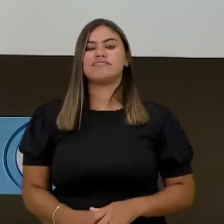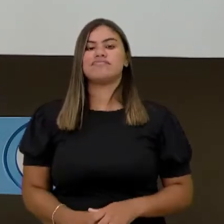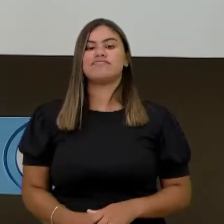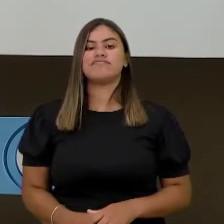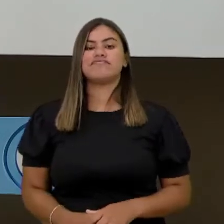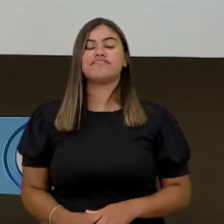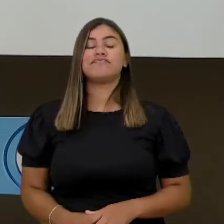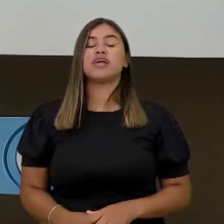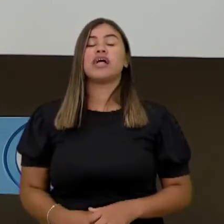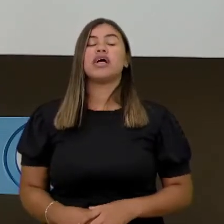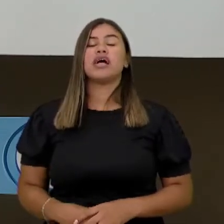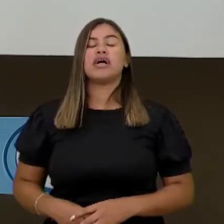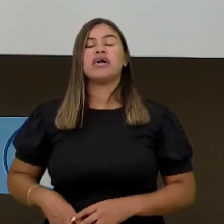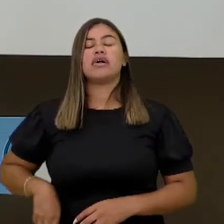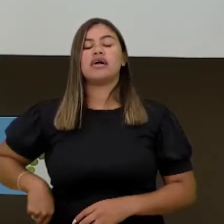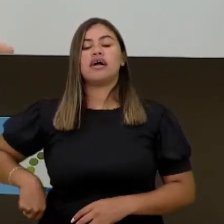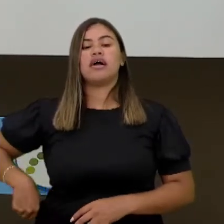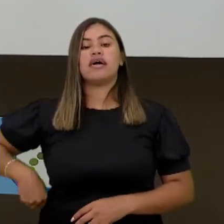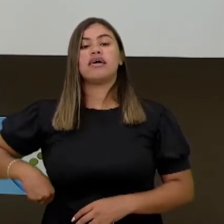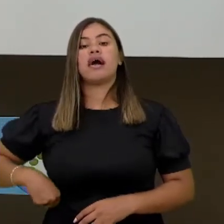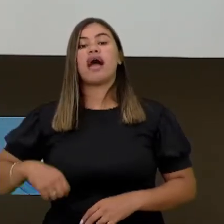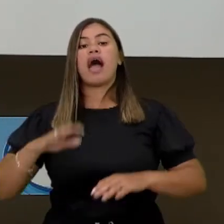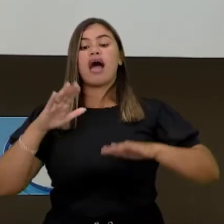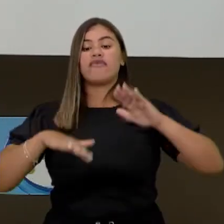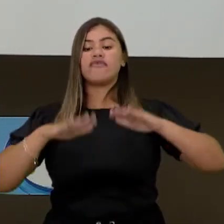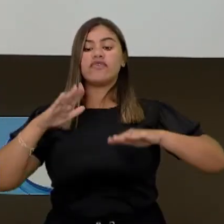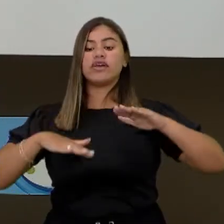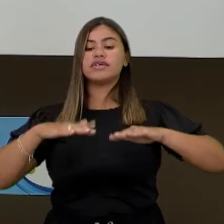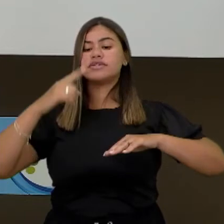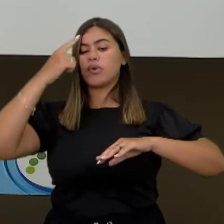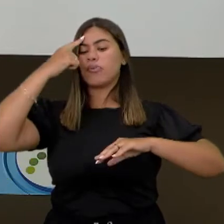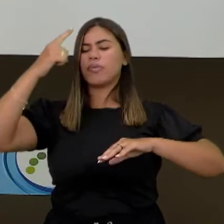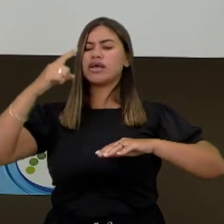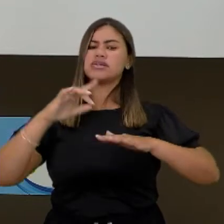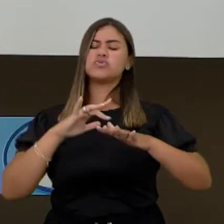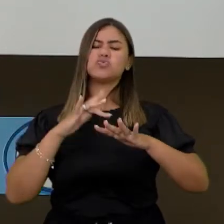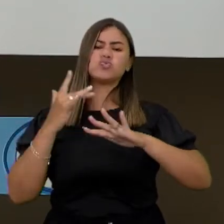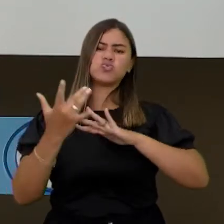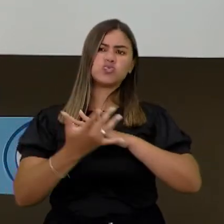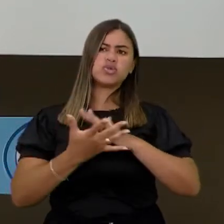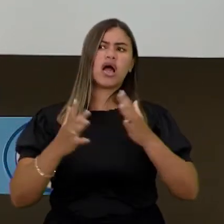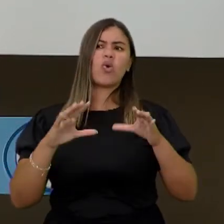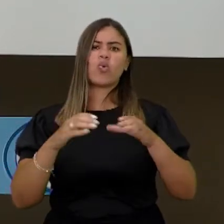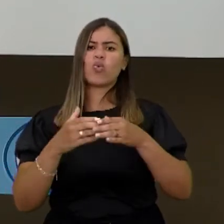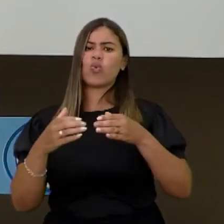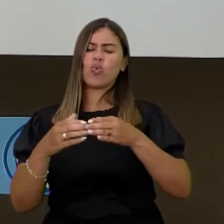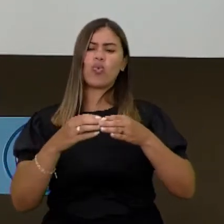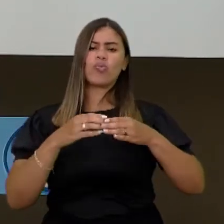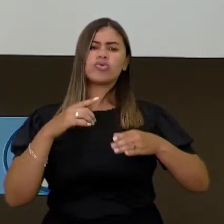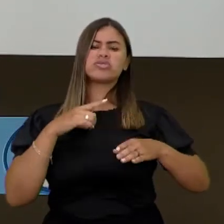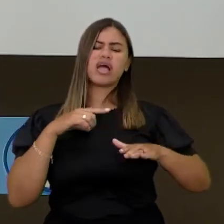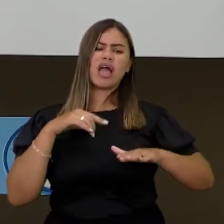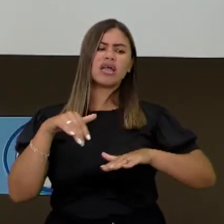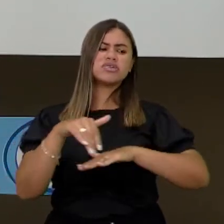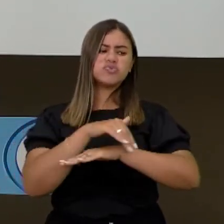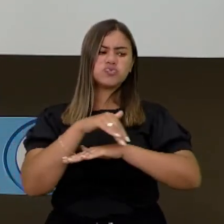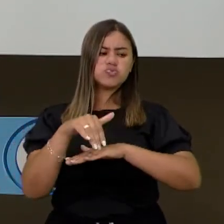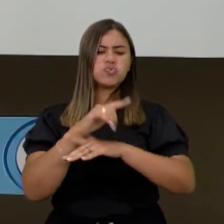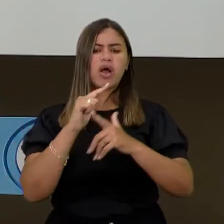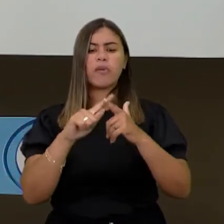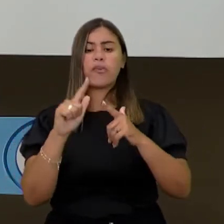nas redes sociais, nos grupos que tem lá a questão da rua, eu também me pergunto, quem é que